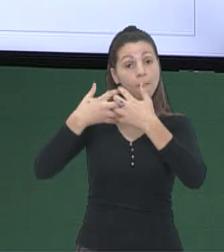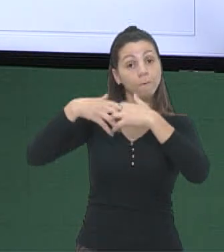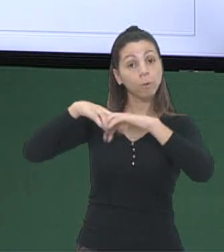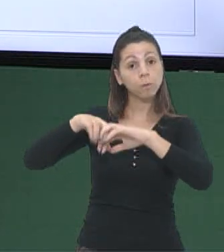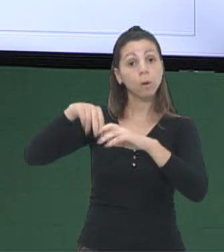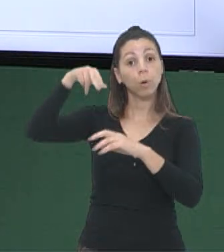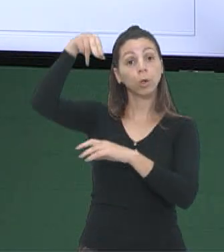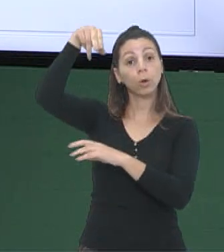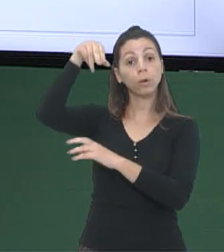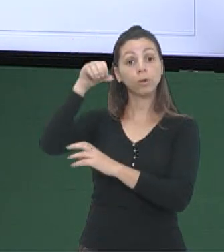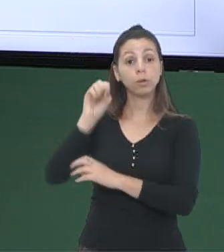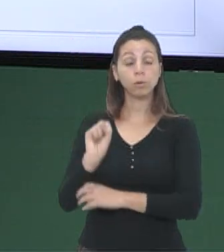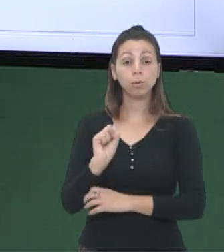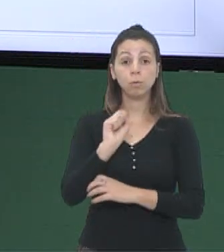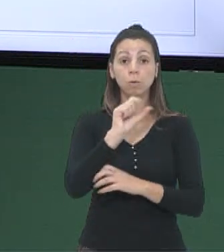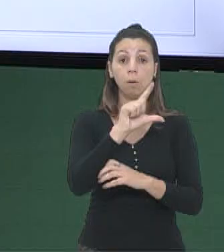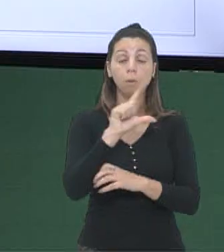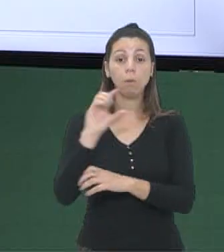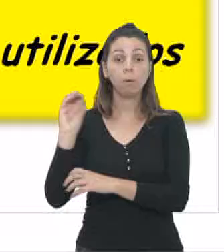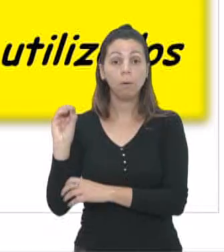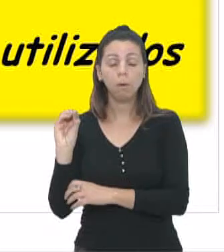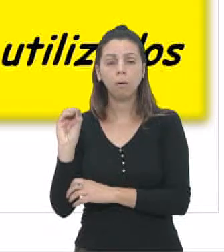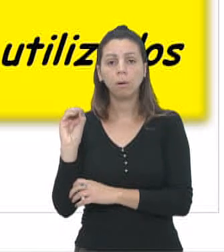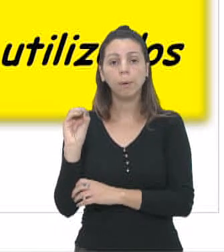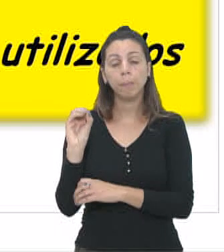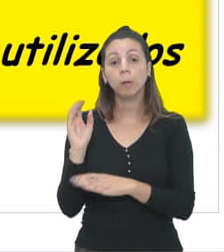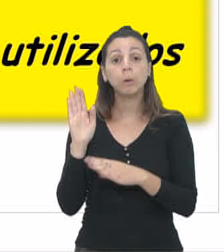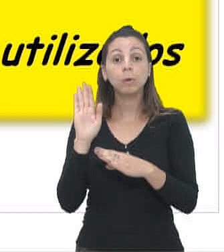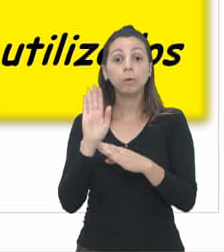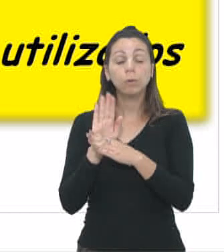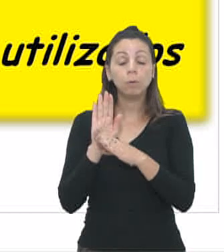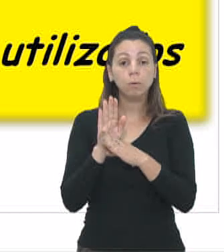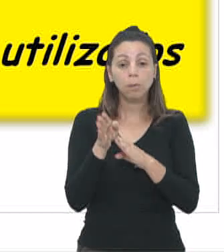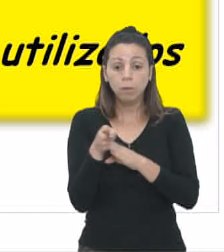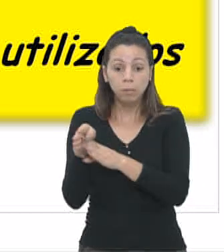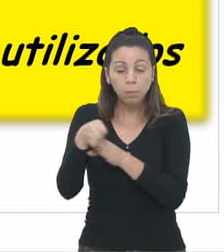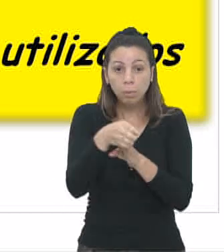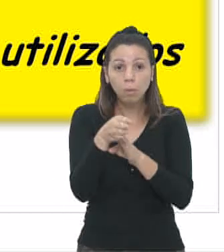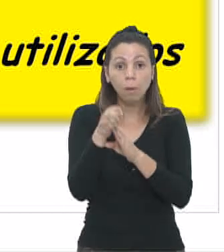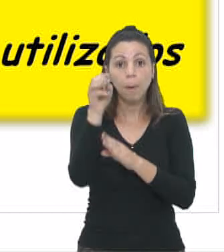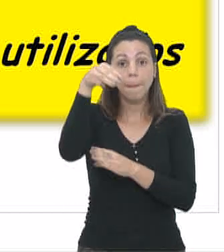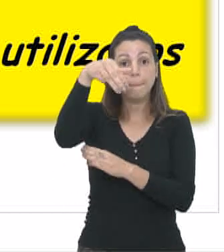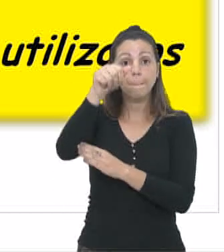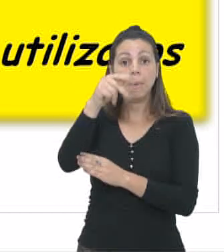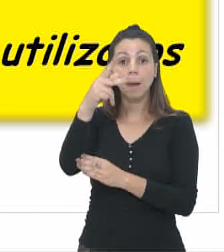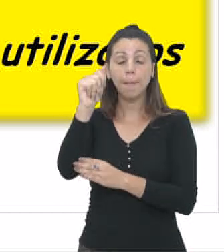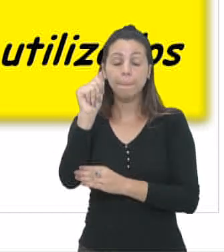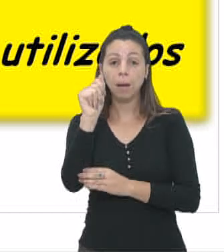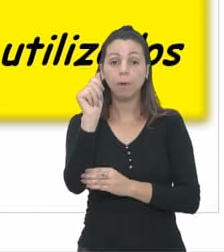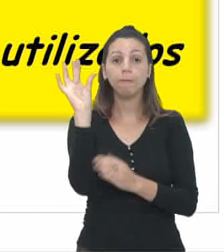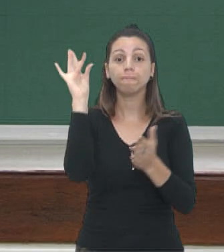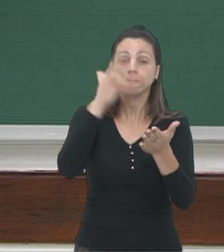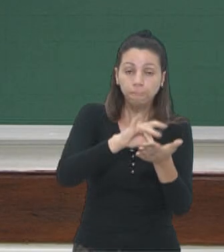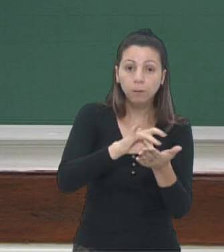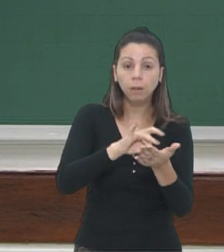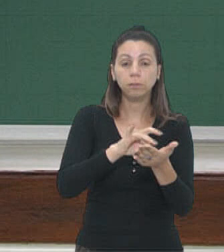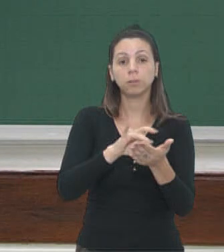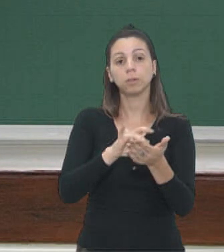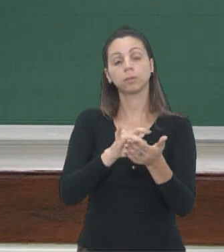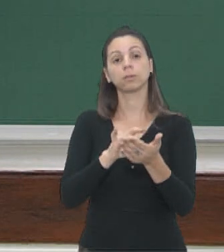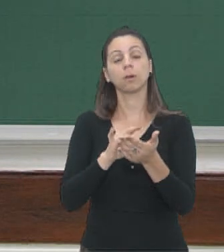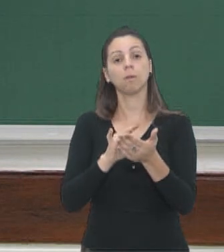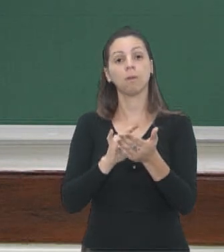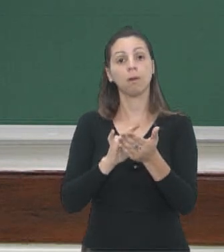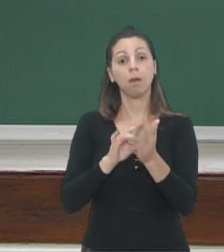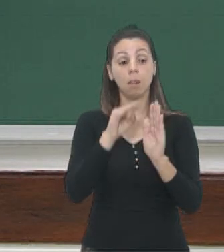em um mapa, ela serve para quê, Para possibilitar a real noção de direção do mapa na realidade. Então é a rosa dos ventos que é o